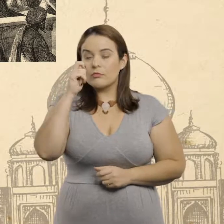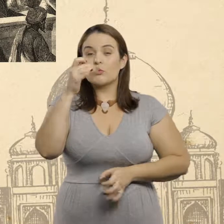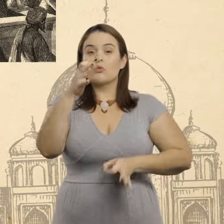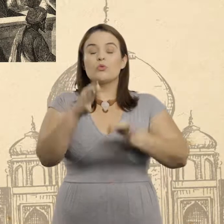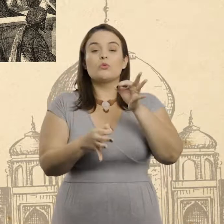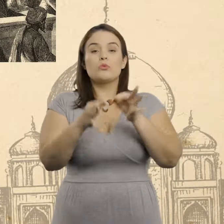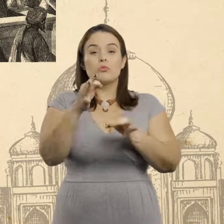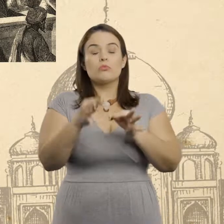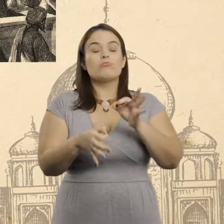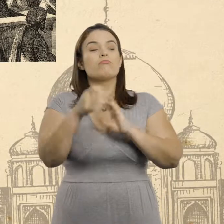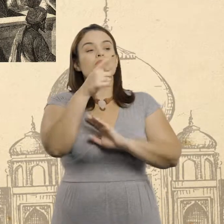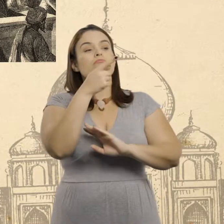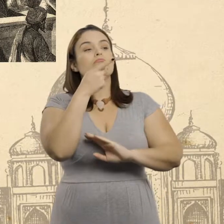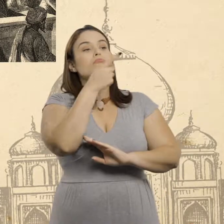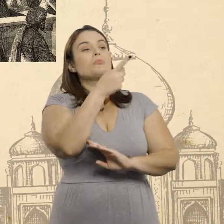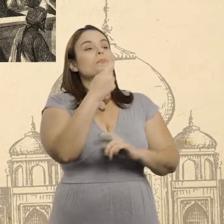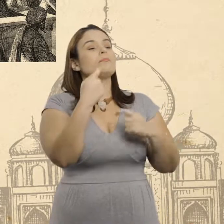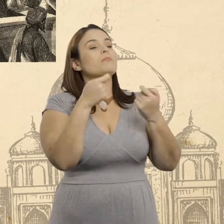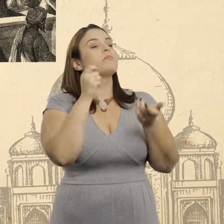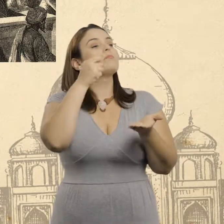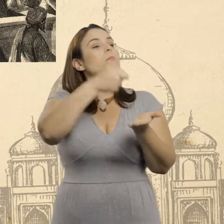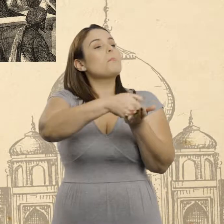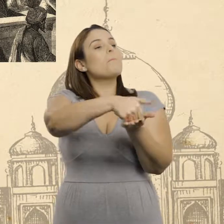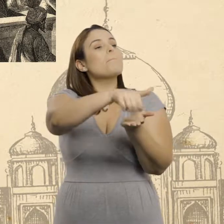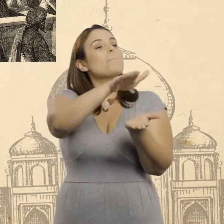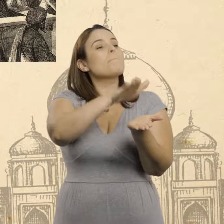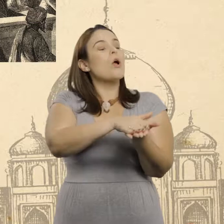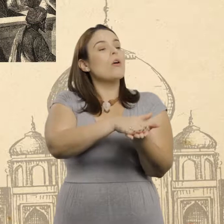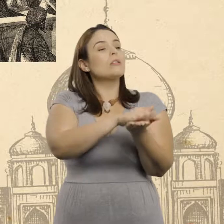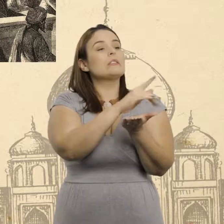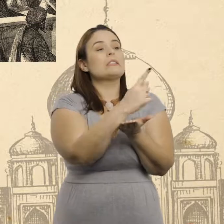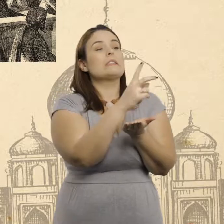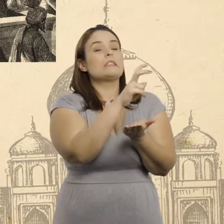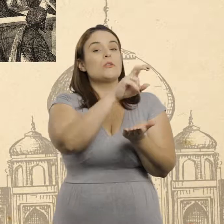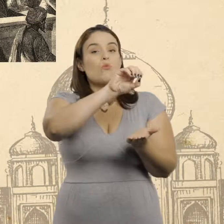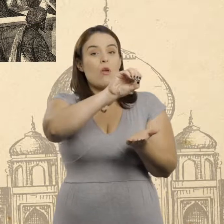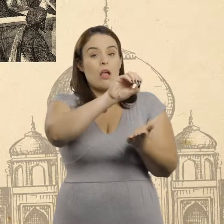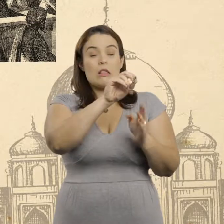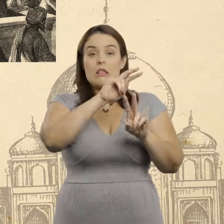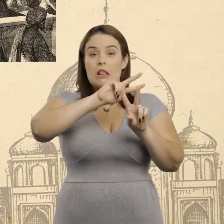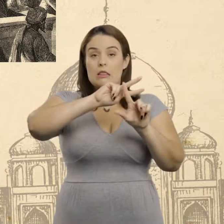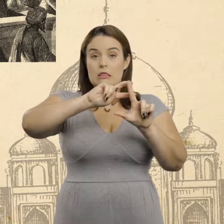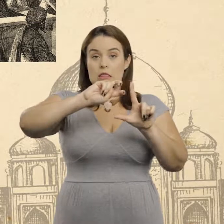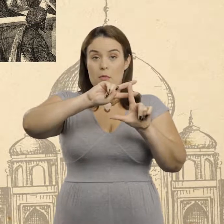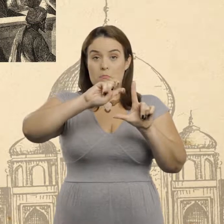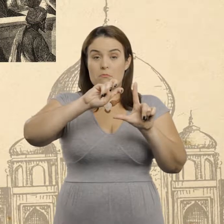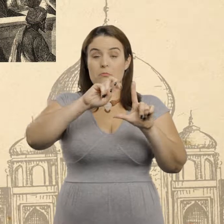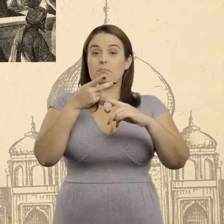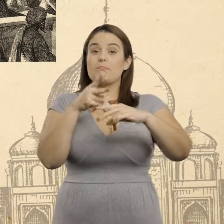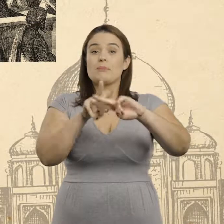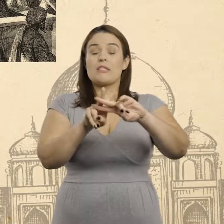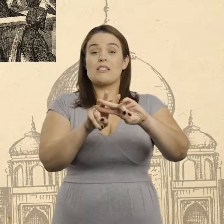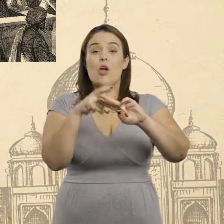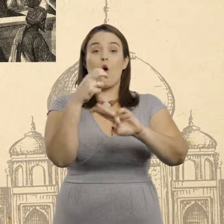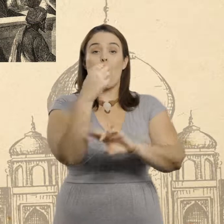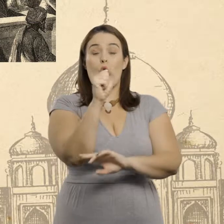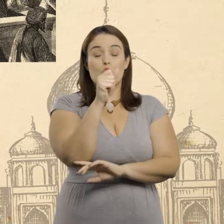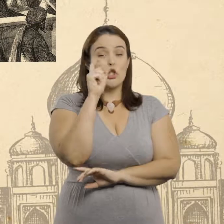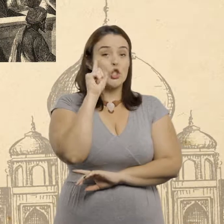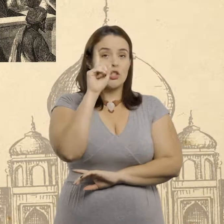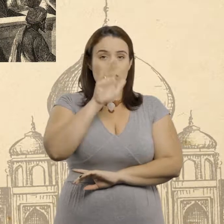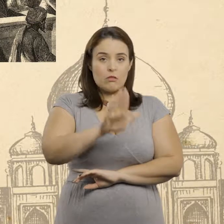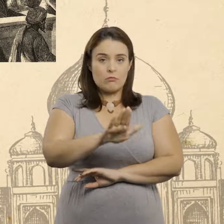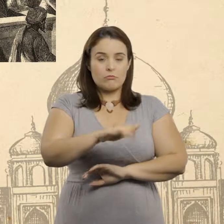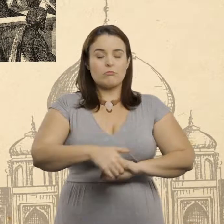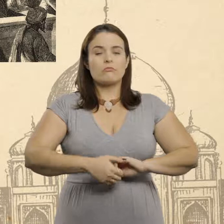juiz condenou o Sr. Fogg a pagar uma multa de 150 libras e a ficar 8 dias na prisão. E Passepartout